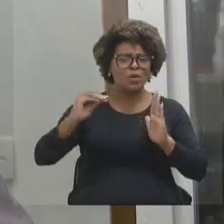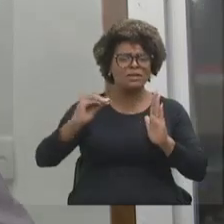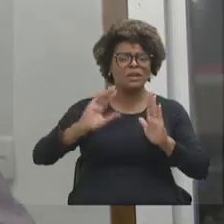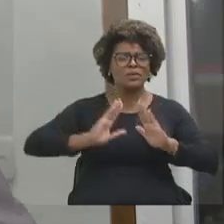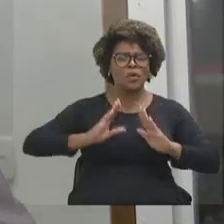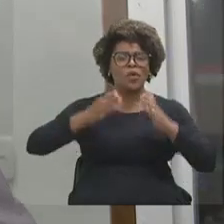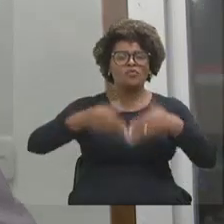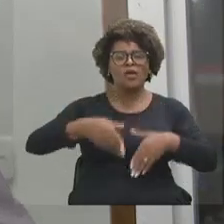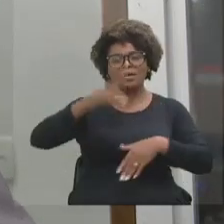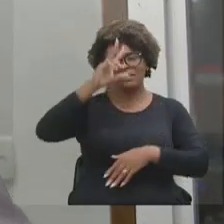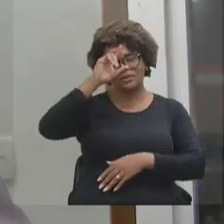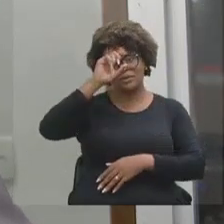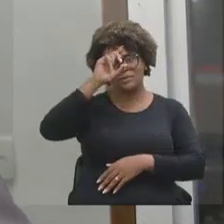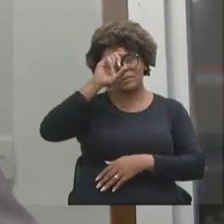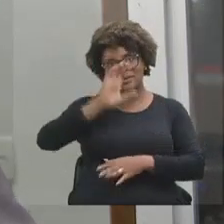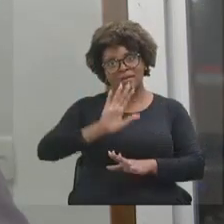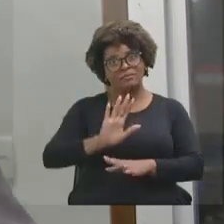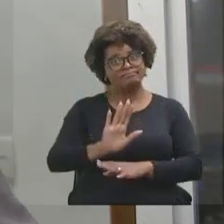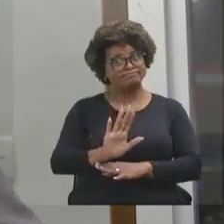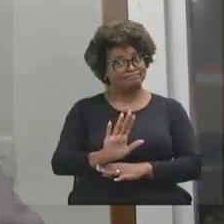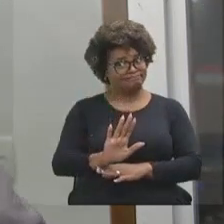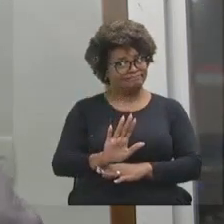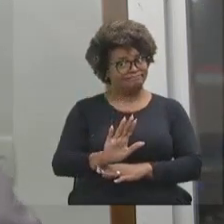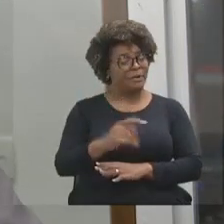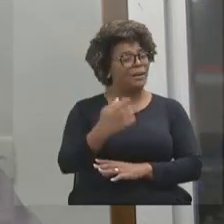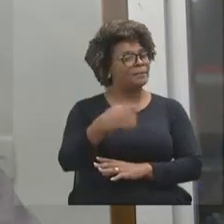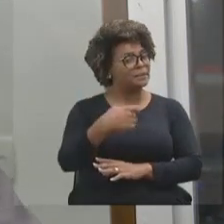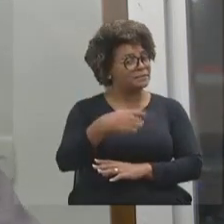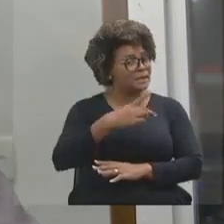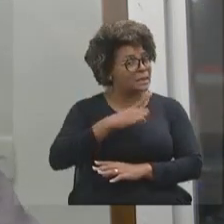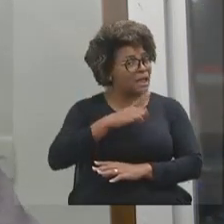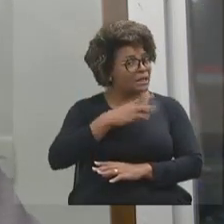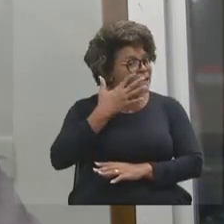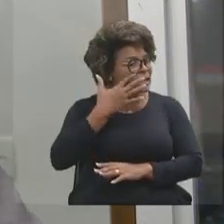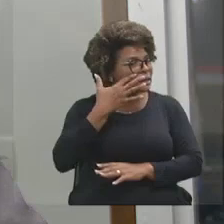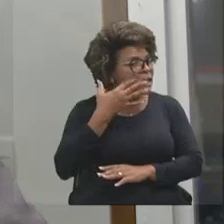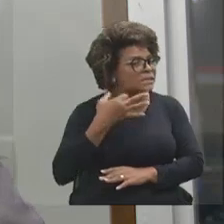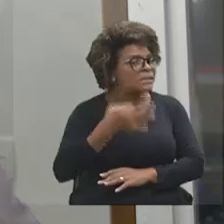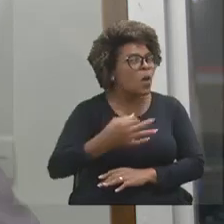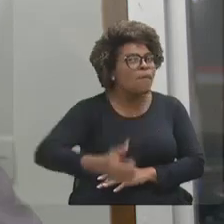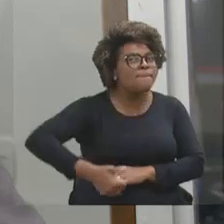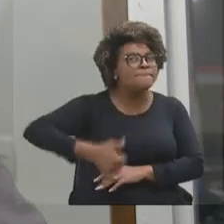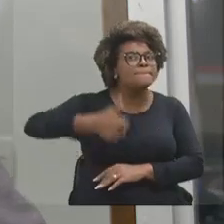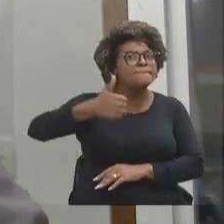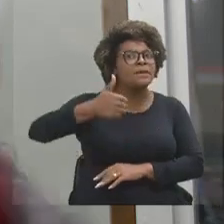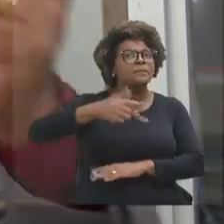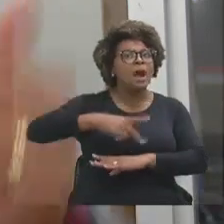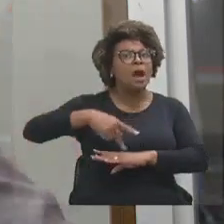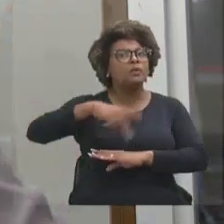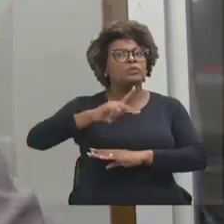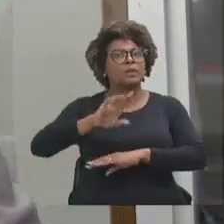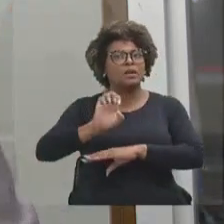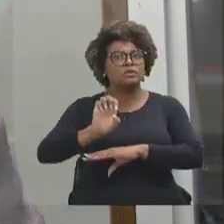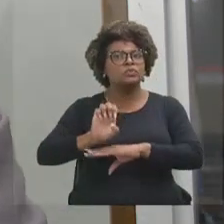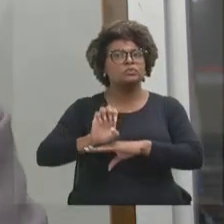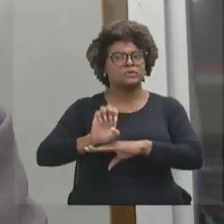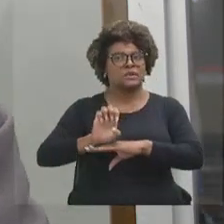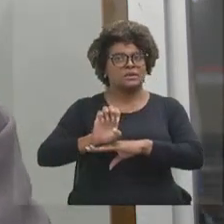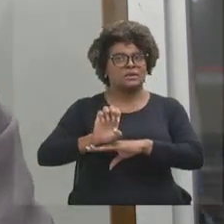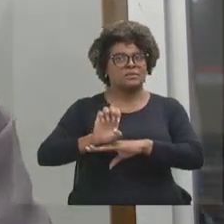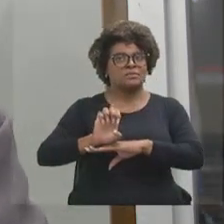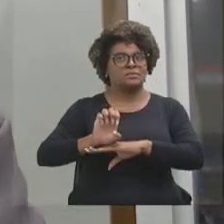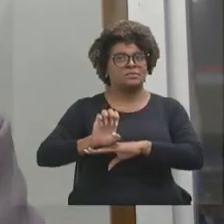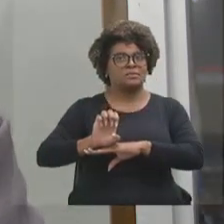hospitais Nós precisamos trabalhar muito atenção primária do nosso país do nosso estado e o Dr Fábio